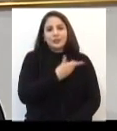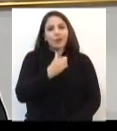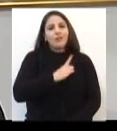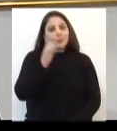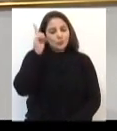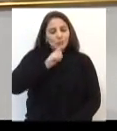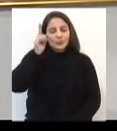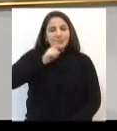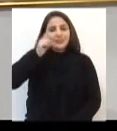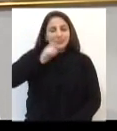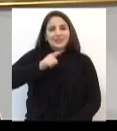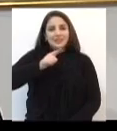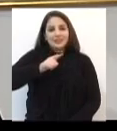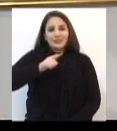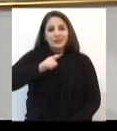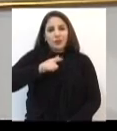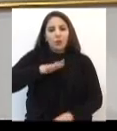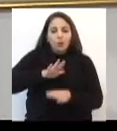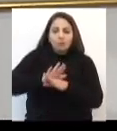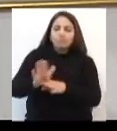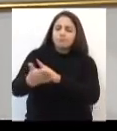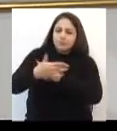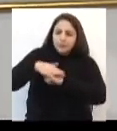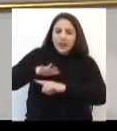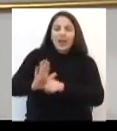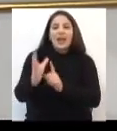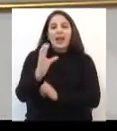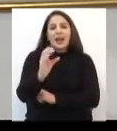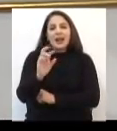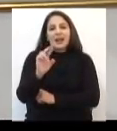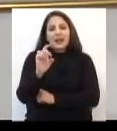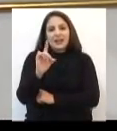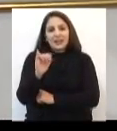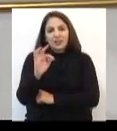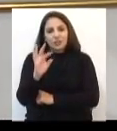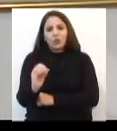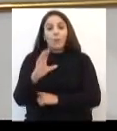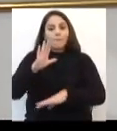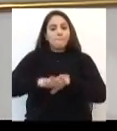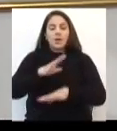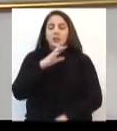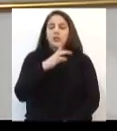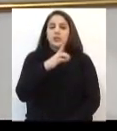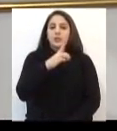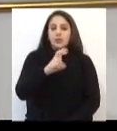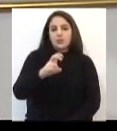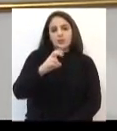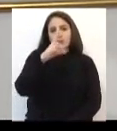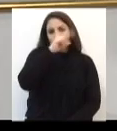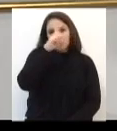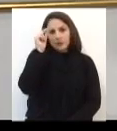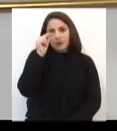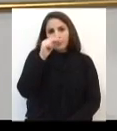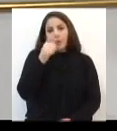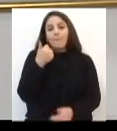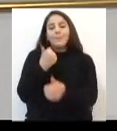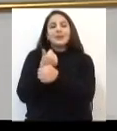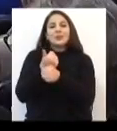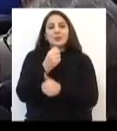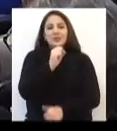estaremos levando o cooperativismo de crédito a mais 15 municípios aqui no vizinho estado de